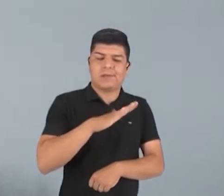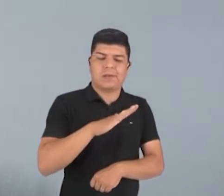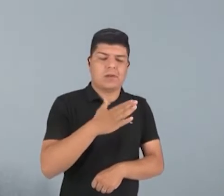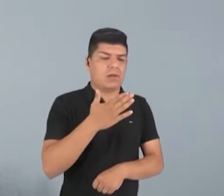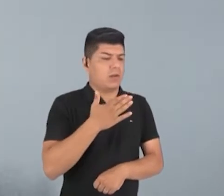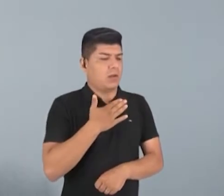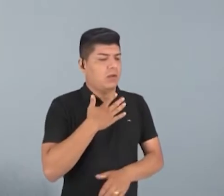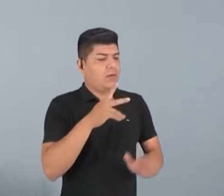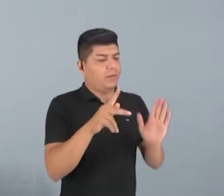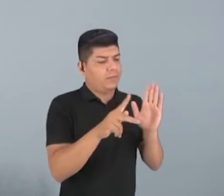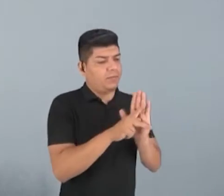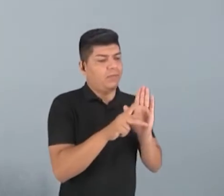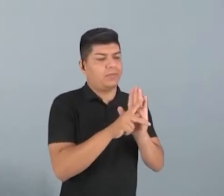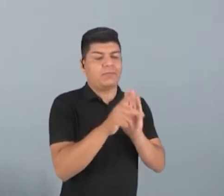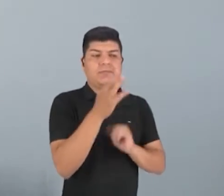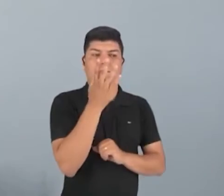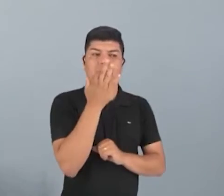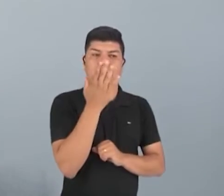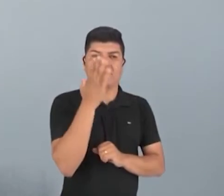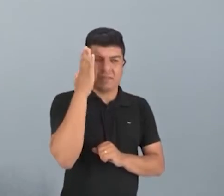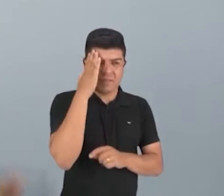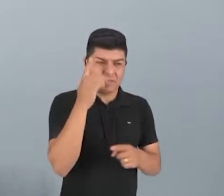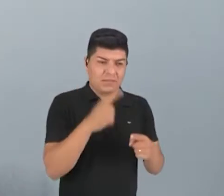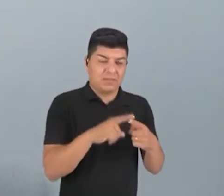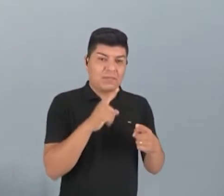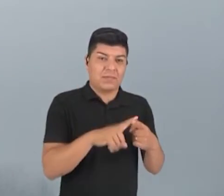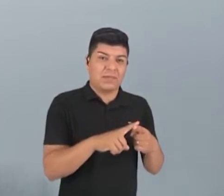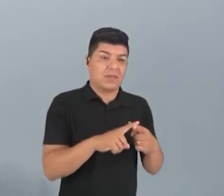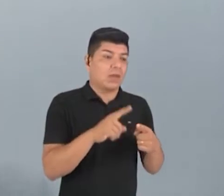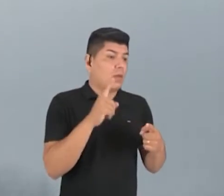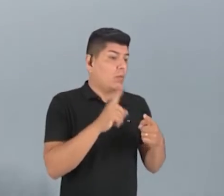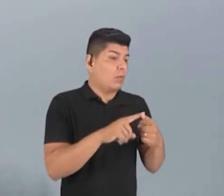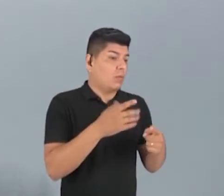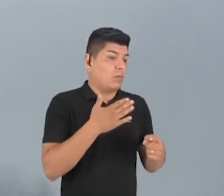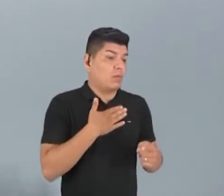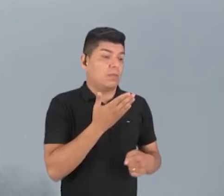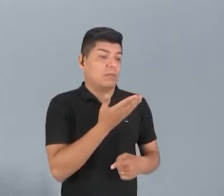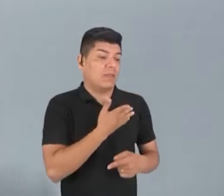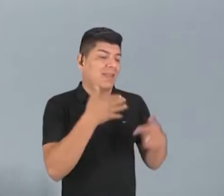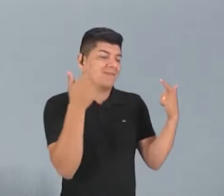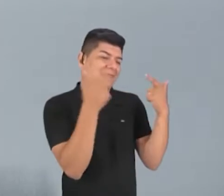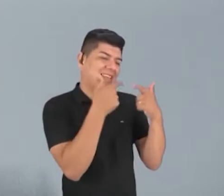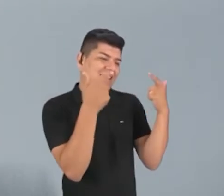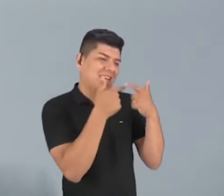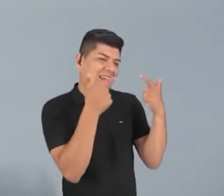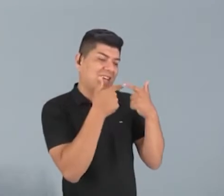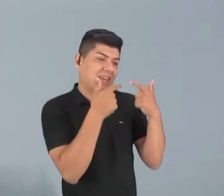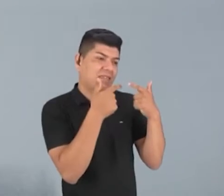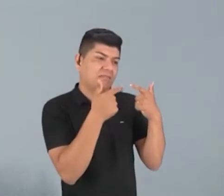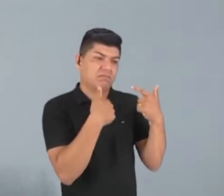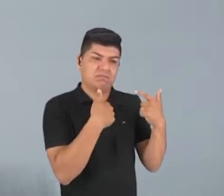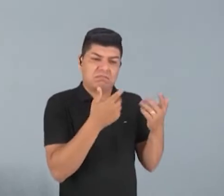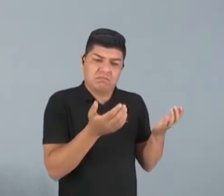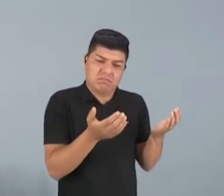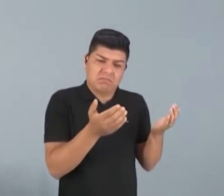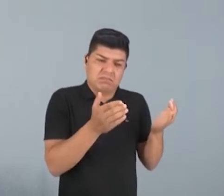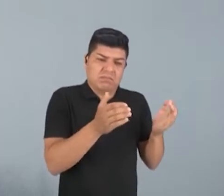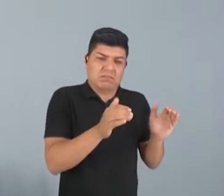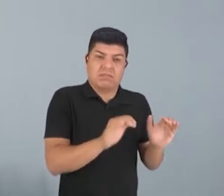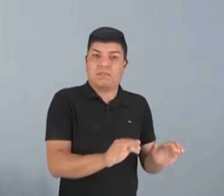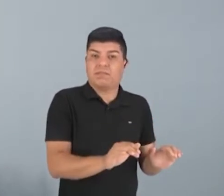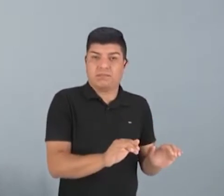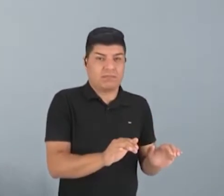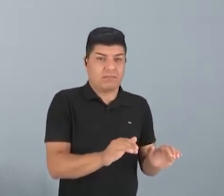cor sabe por quê Porque meus colegas ficam rindo de mim eu nem queria não ser